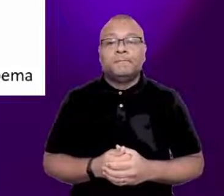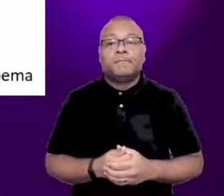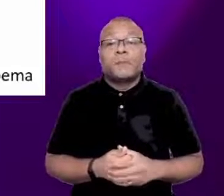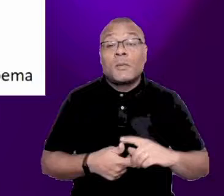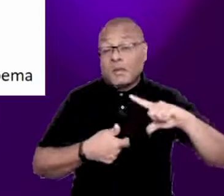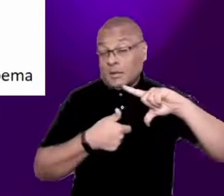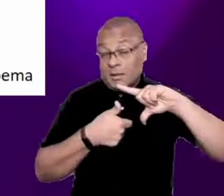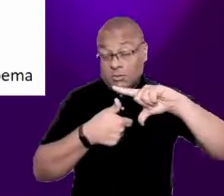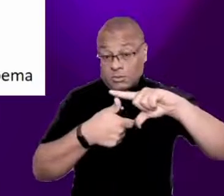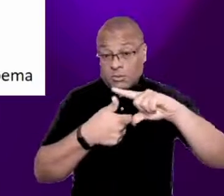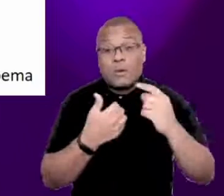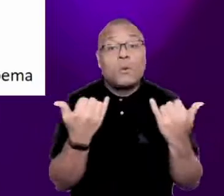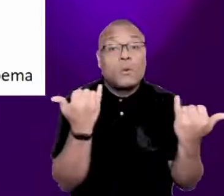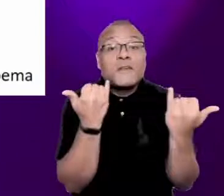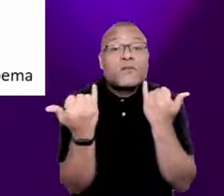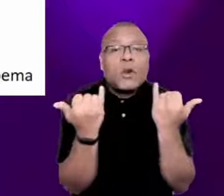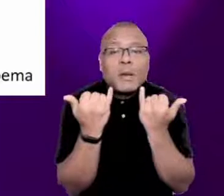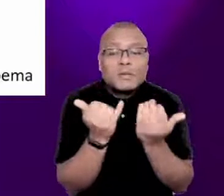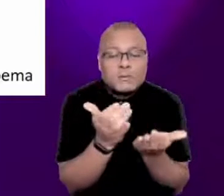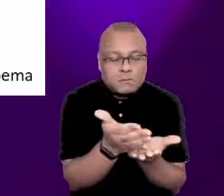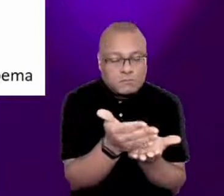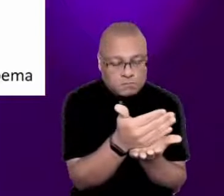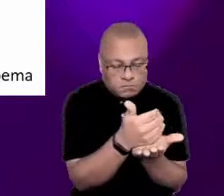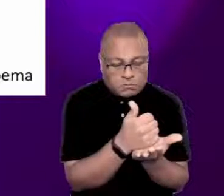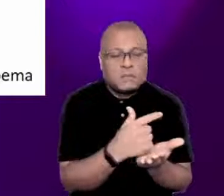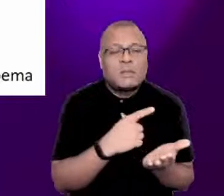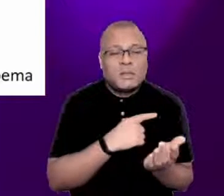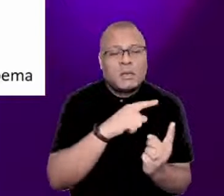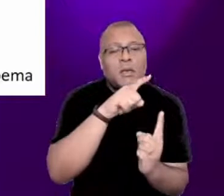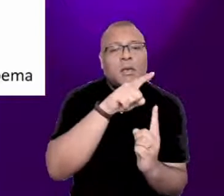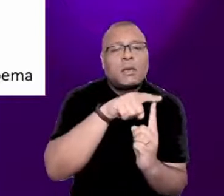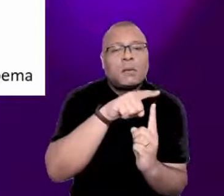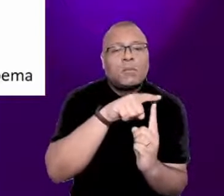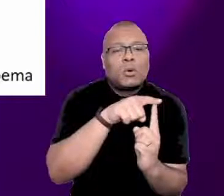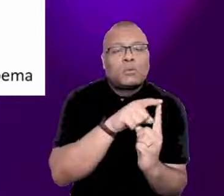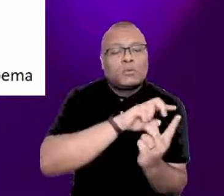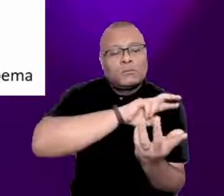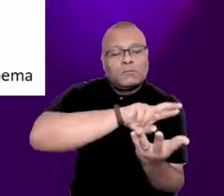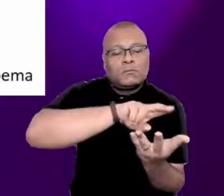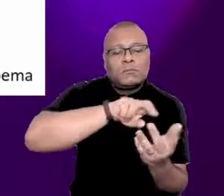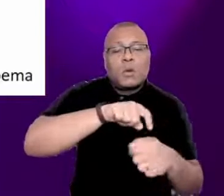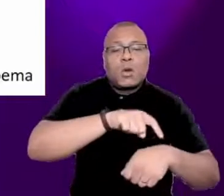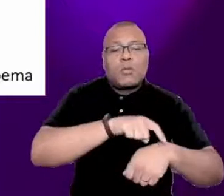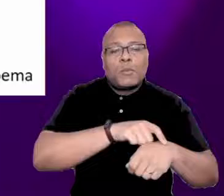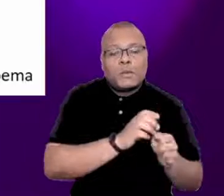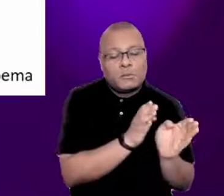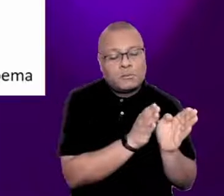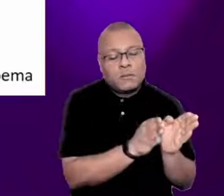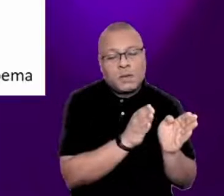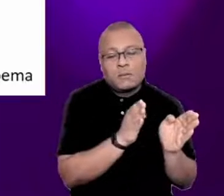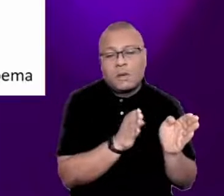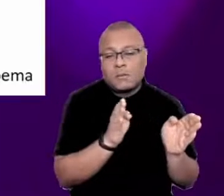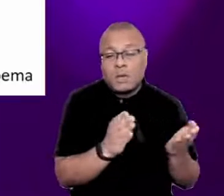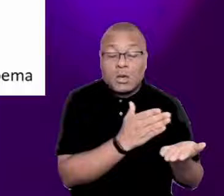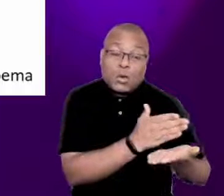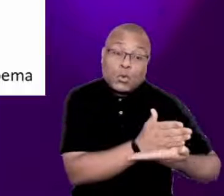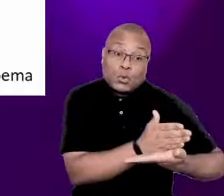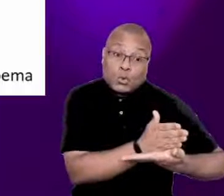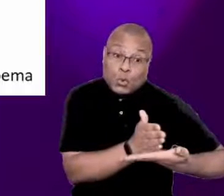Tradicionalmente, a gente coleta dados em vários pontos desse acompanhamento do paciente, desde o